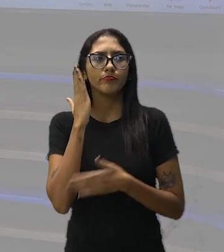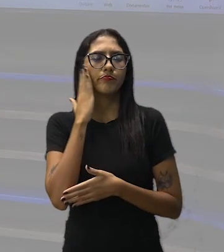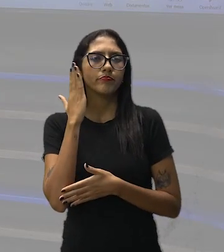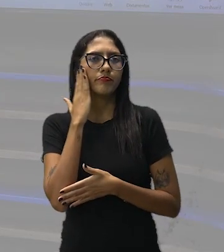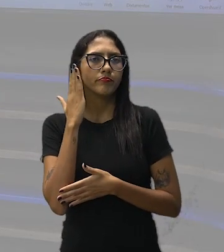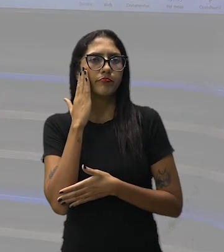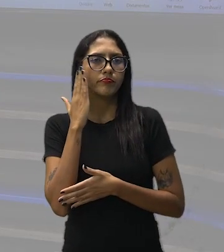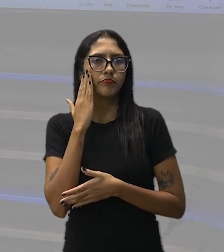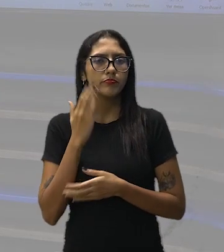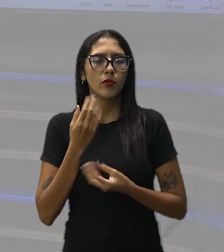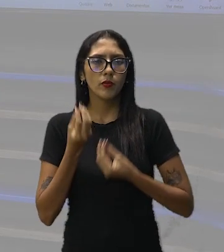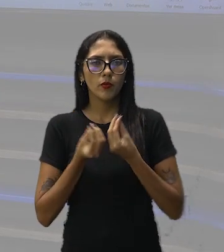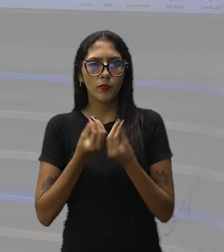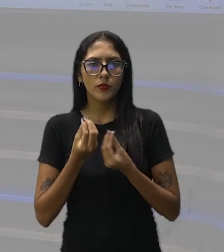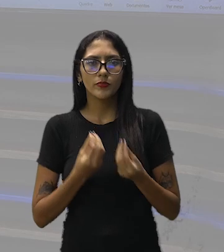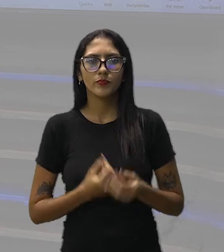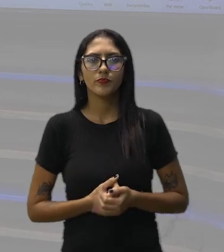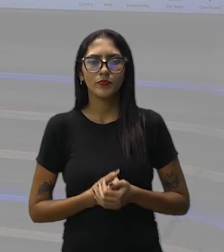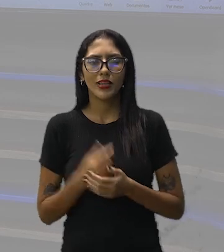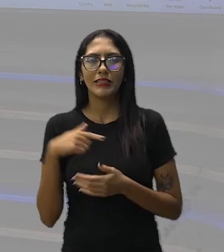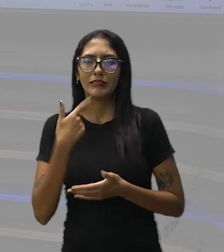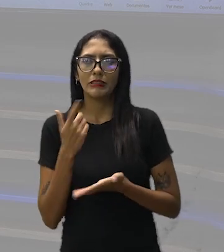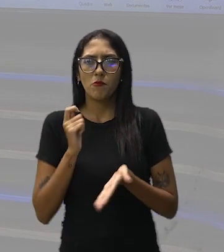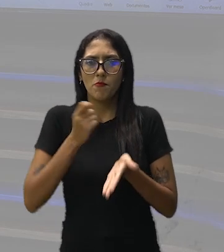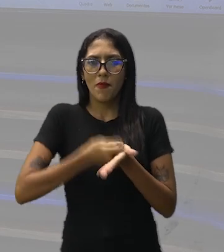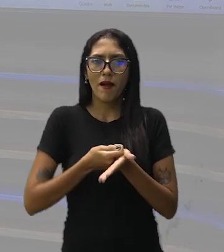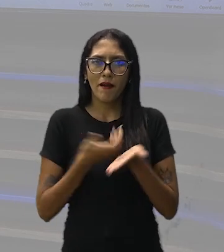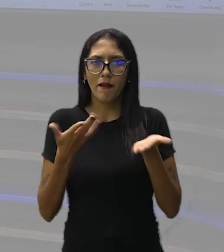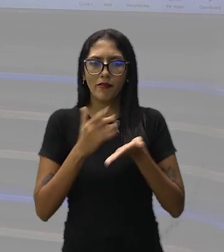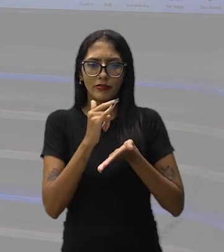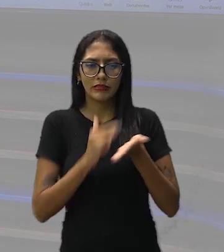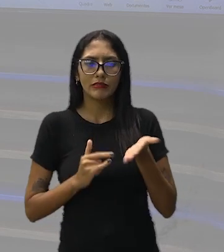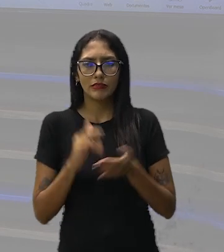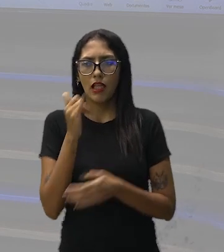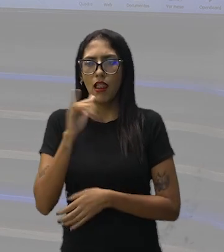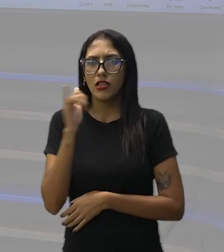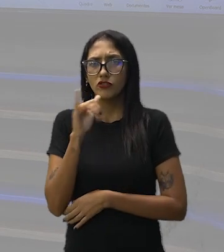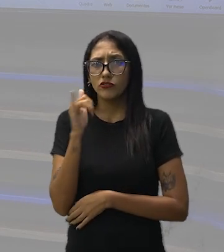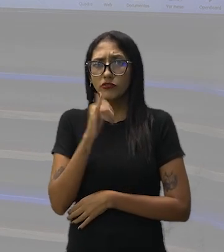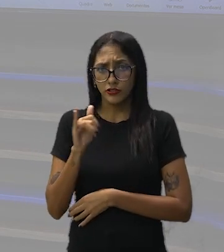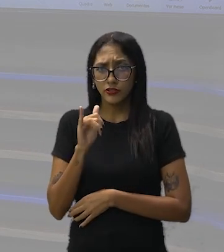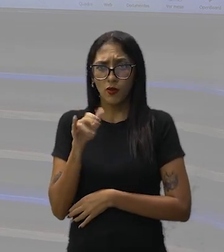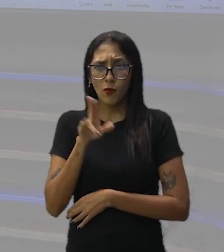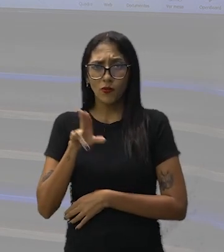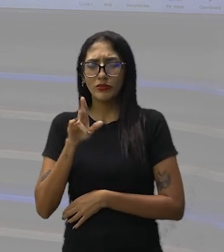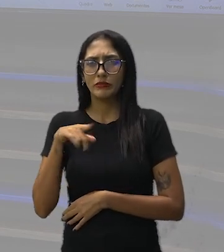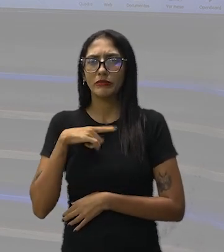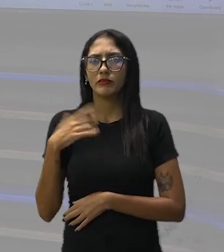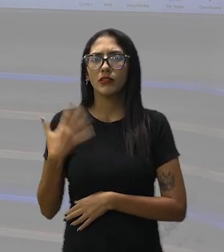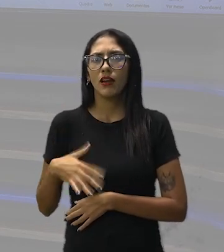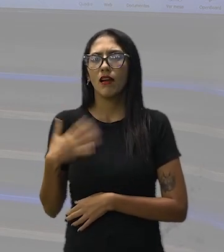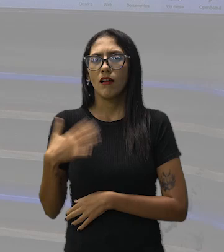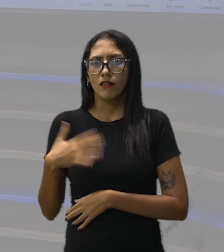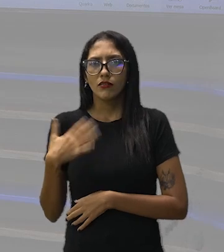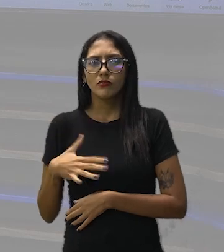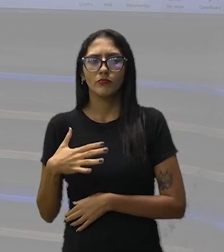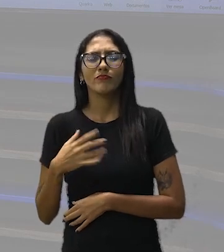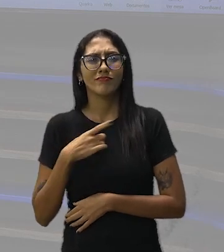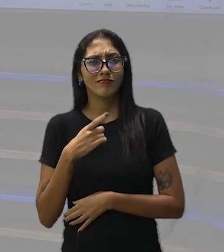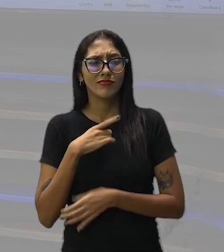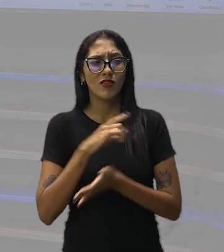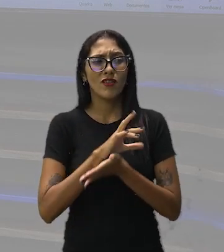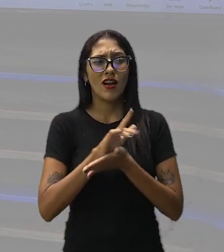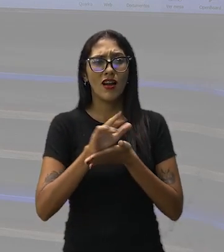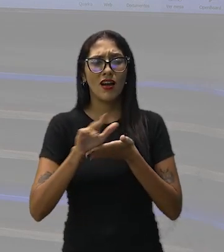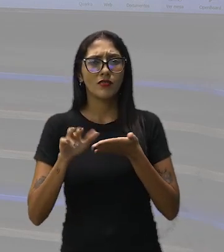né, que a gente não paga tão barato hoje em dia a nossa conta de energia. E aí a gente tem também vários